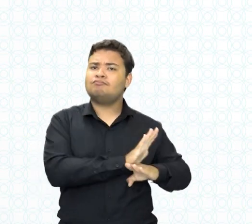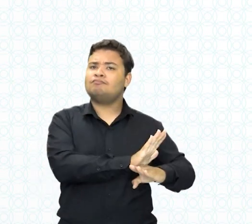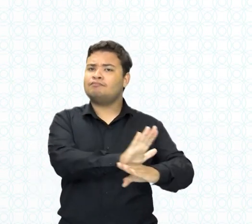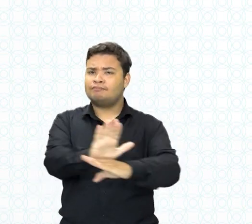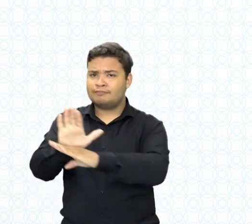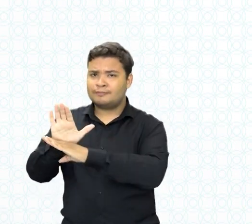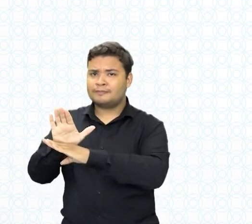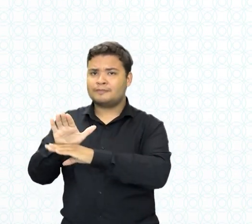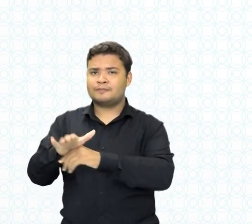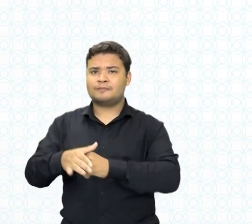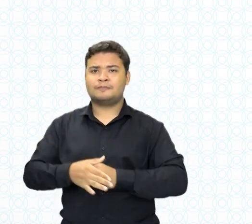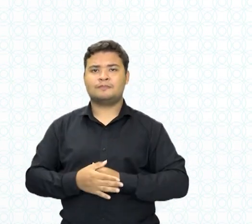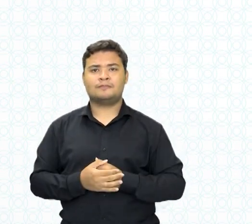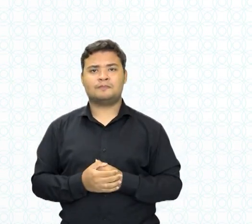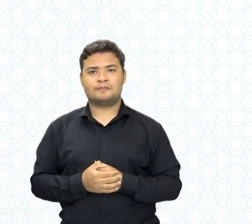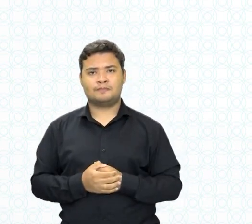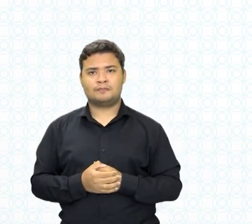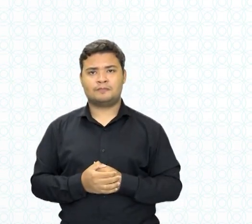da gente.